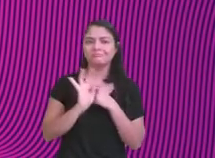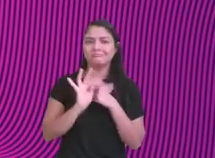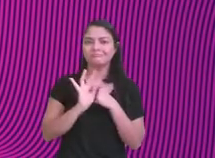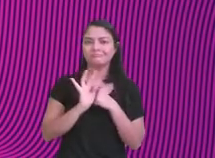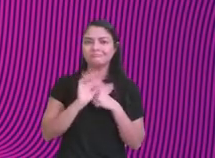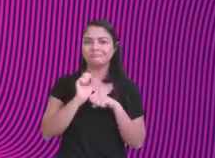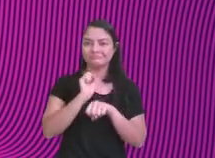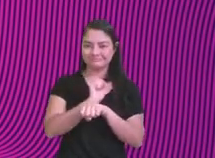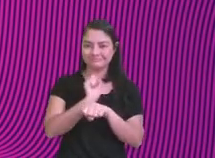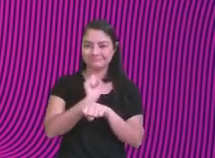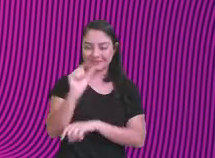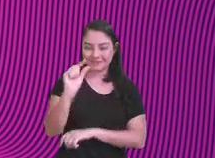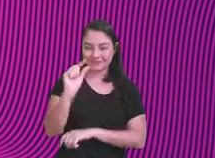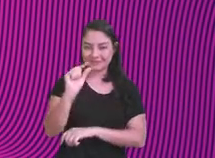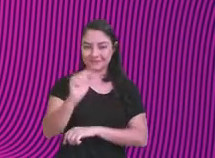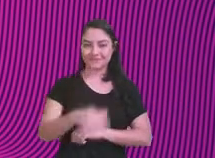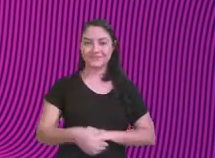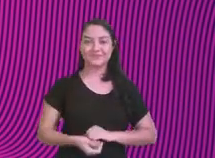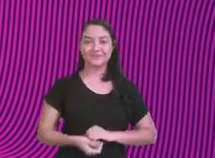rapidinho.